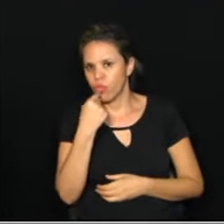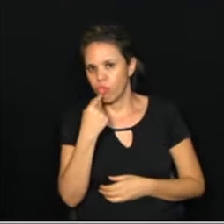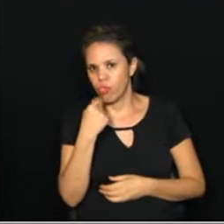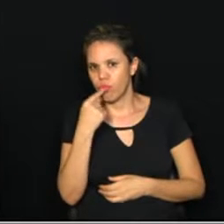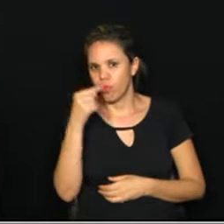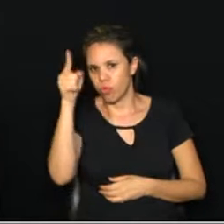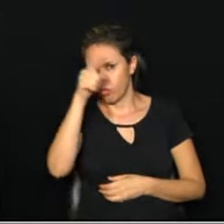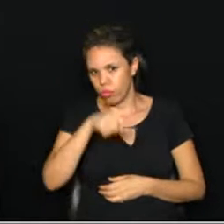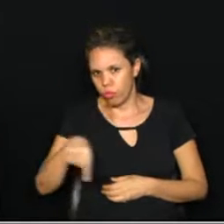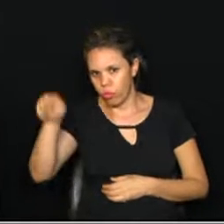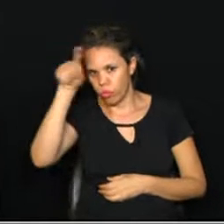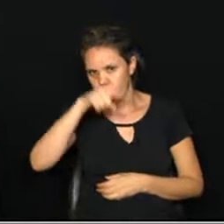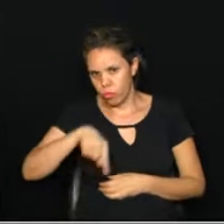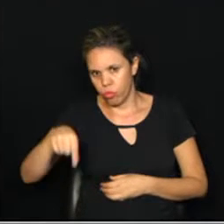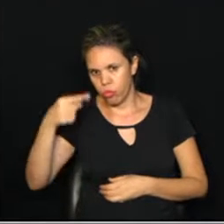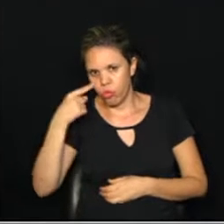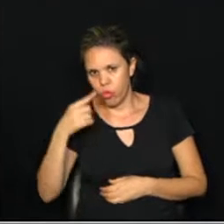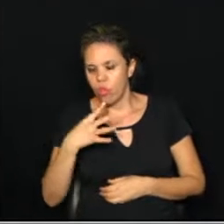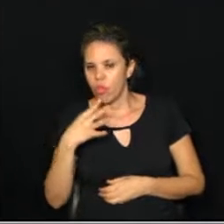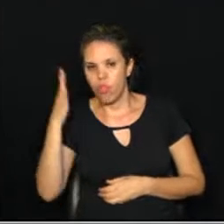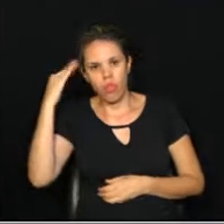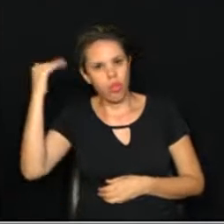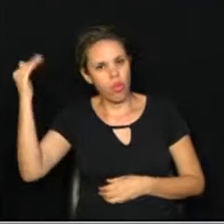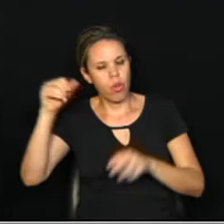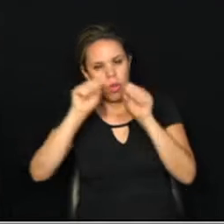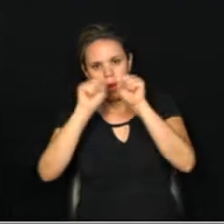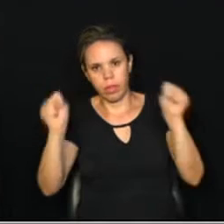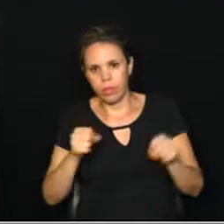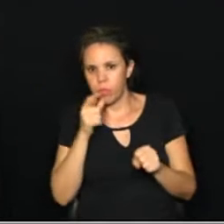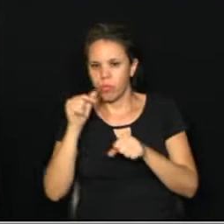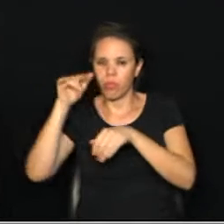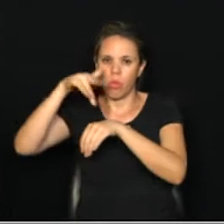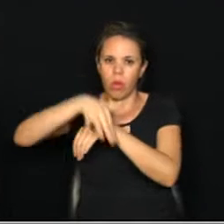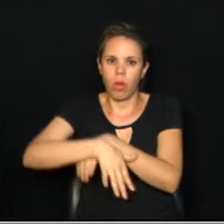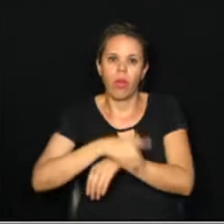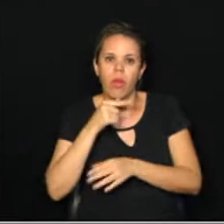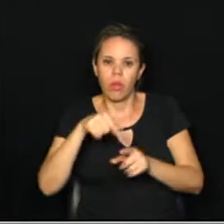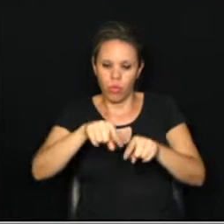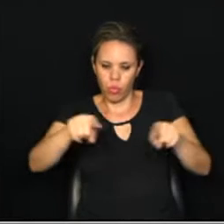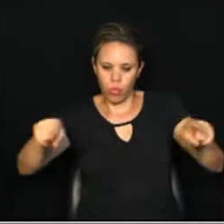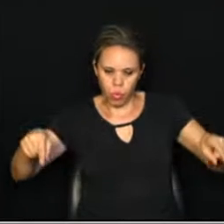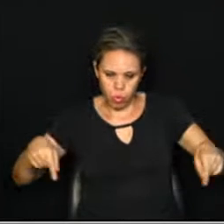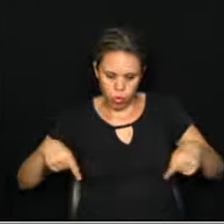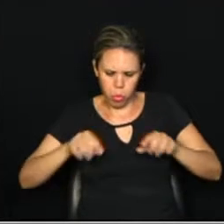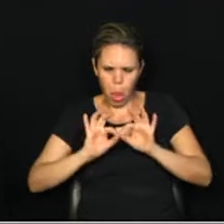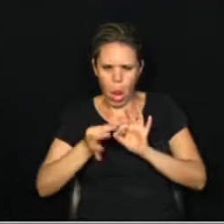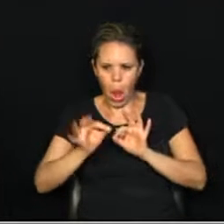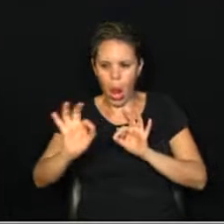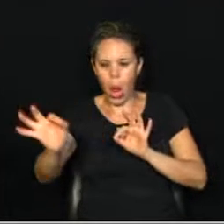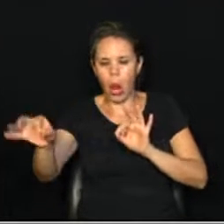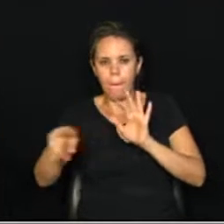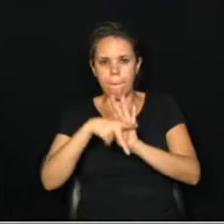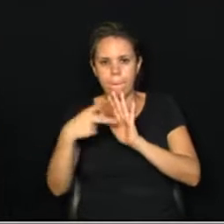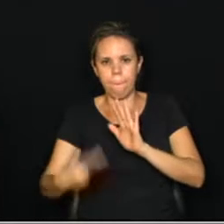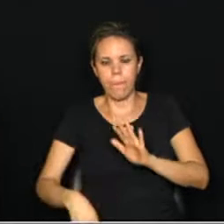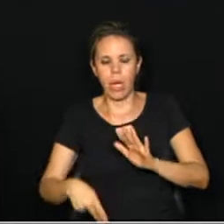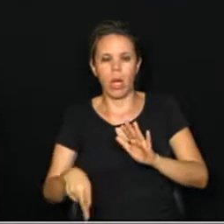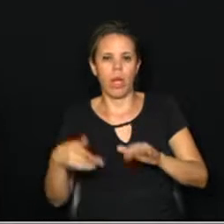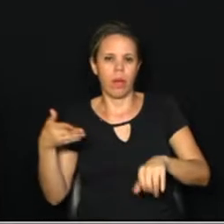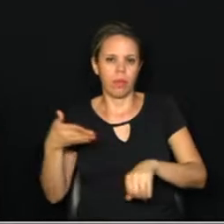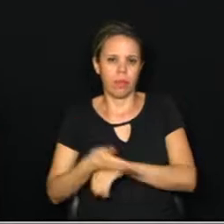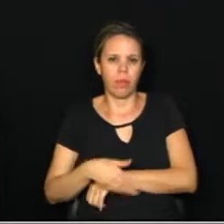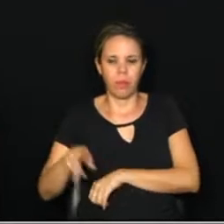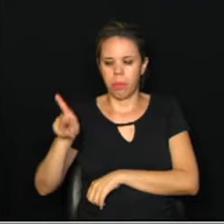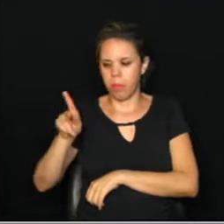senhores, está o tão conhecido Sistema Cantareira, né? O Sistema Cantareira, ele é um manancial pertencente às bacias